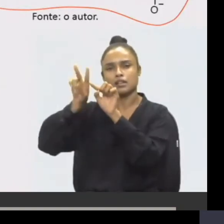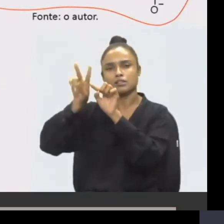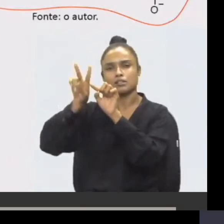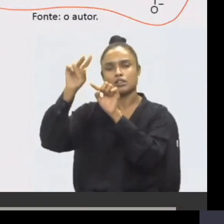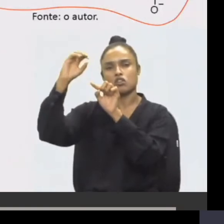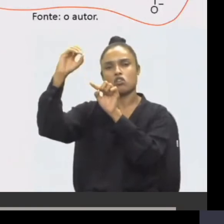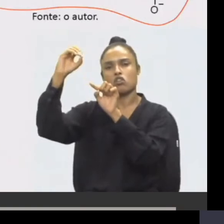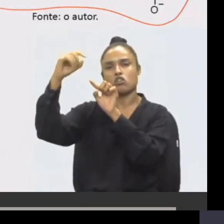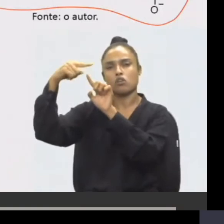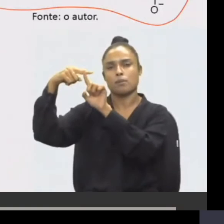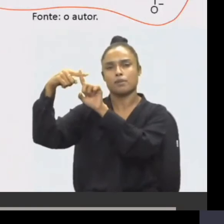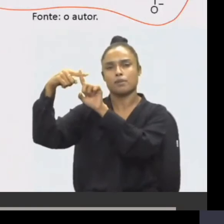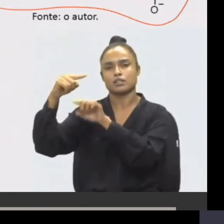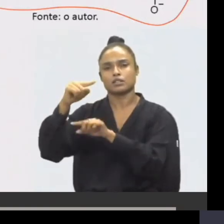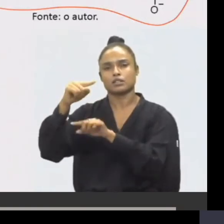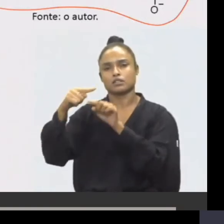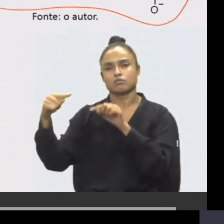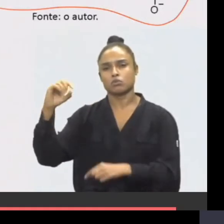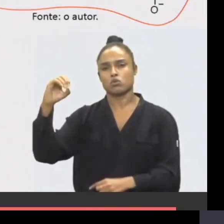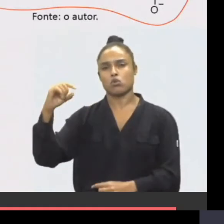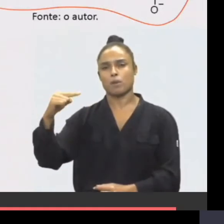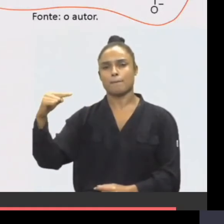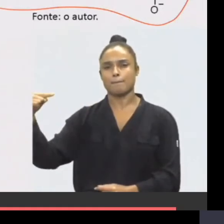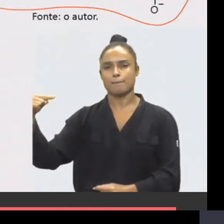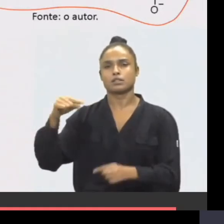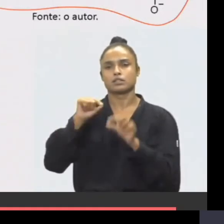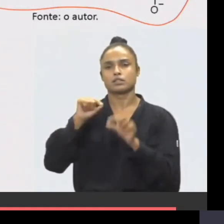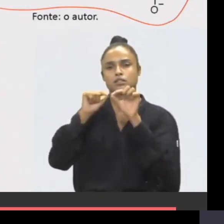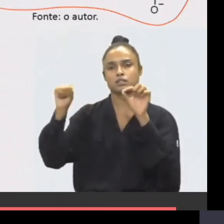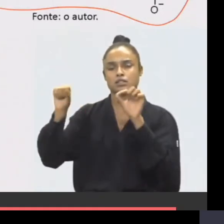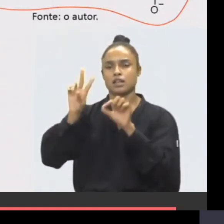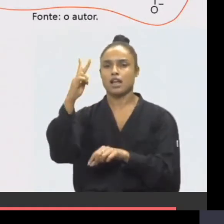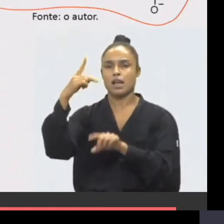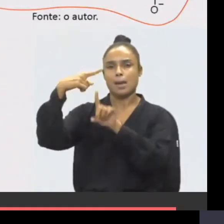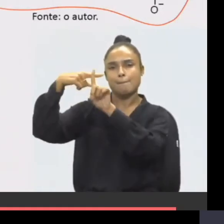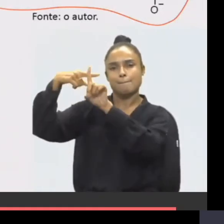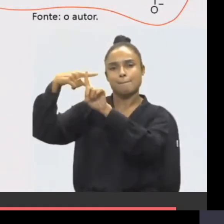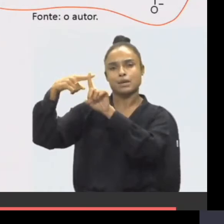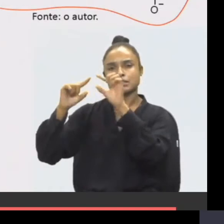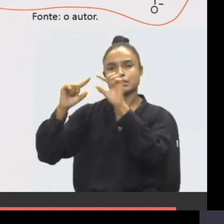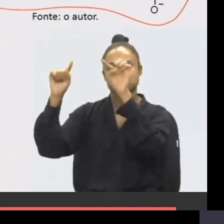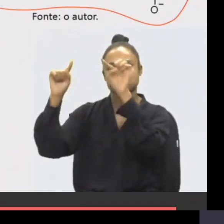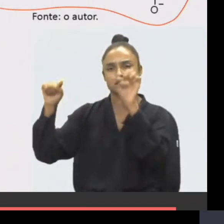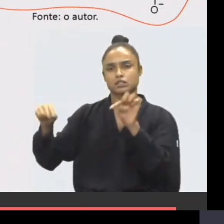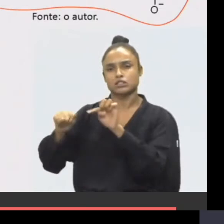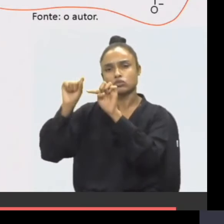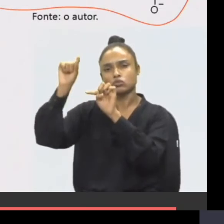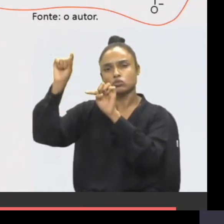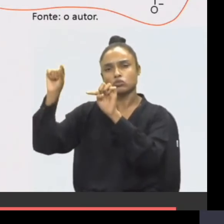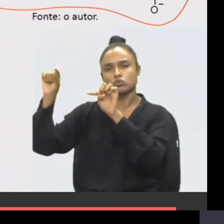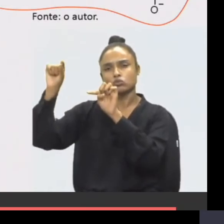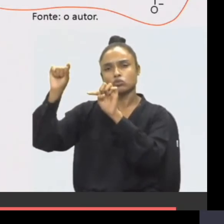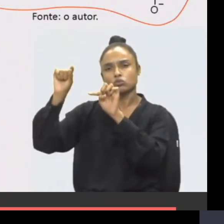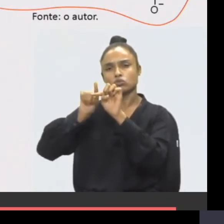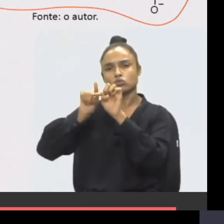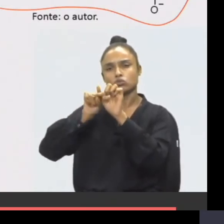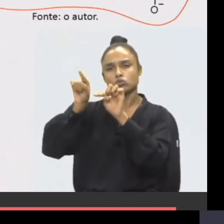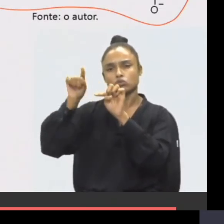nitrofenilhidrazonas, e estão relacionados com a cadeia desse aldeído reagindo então com o 2,4